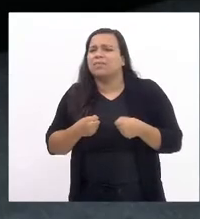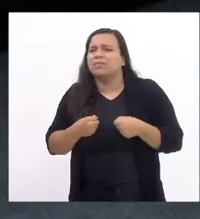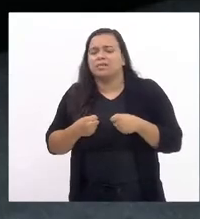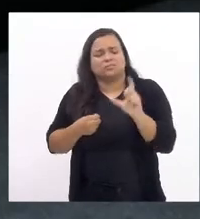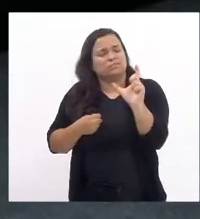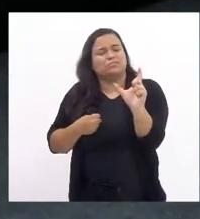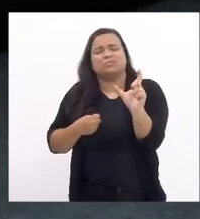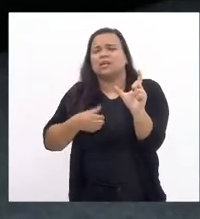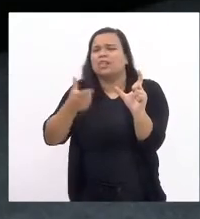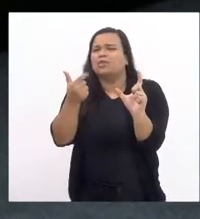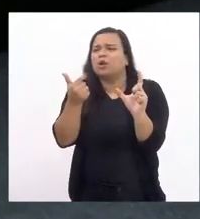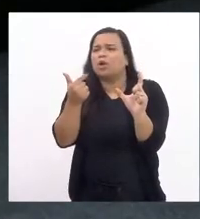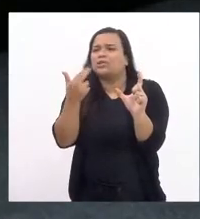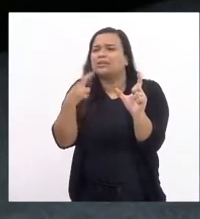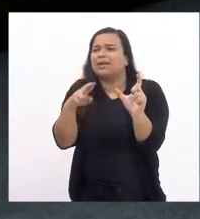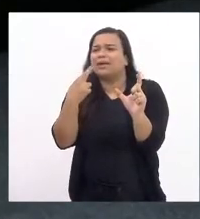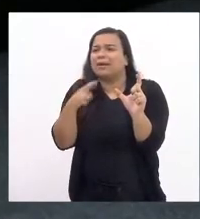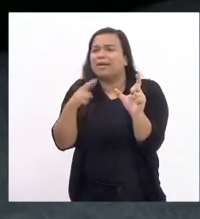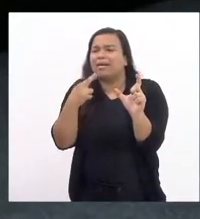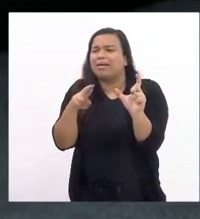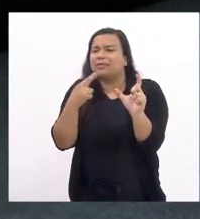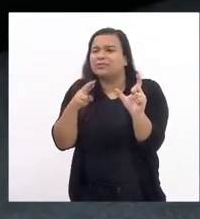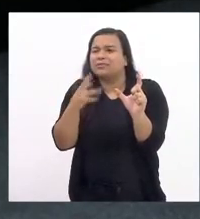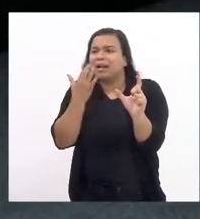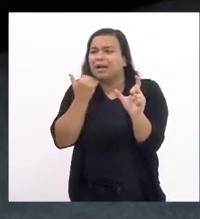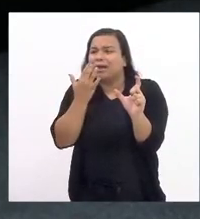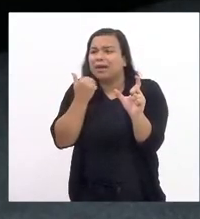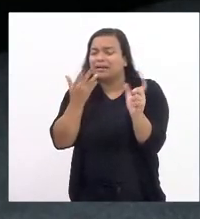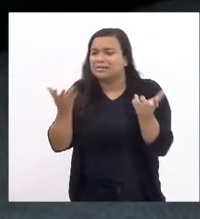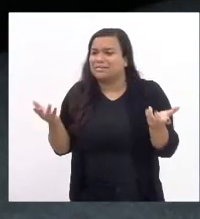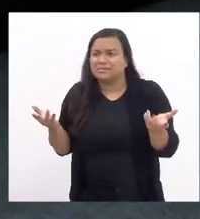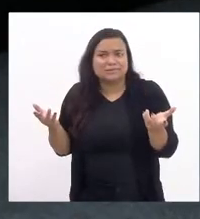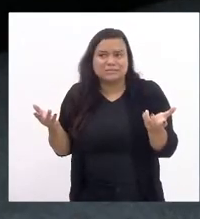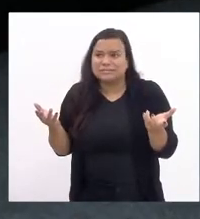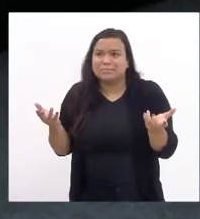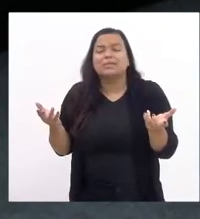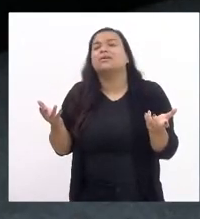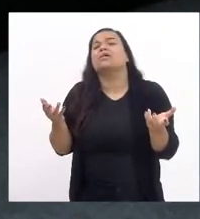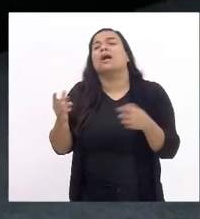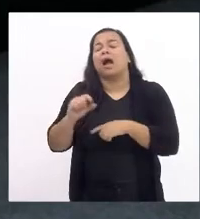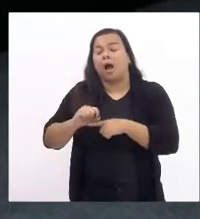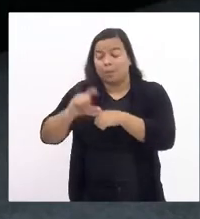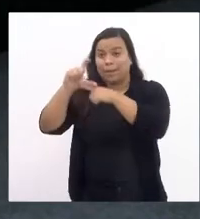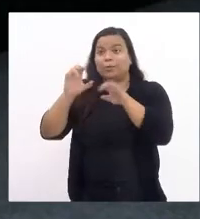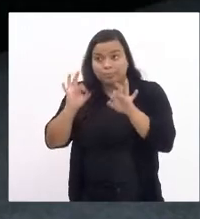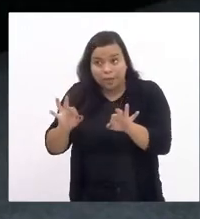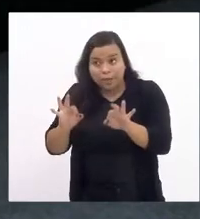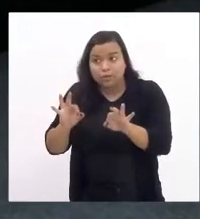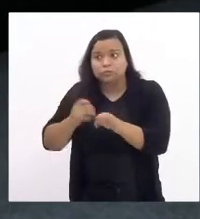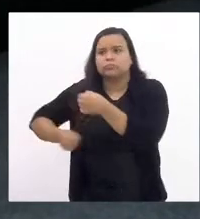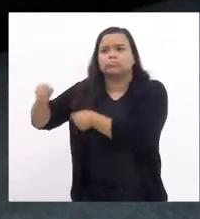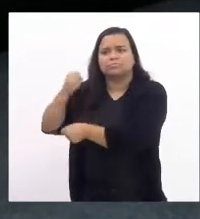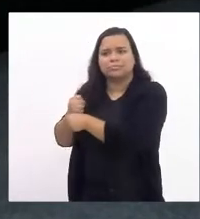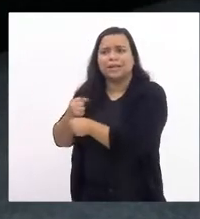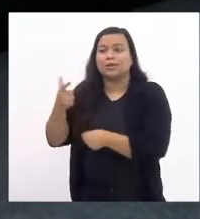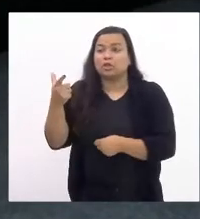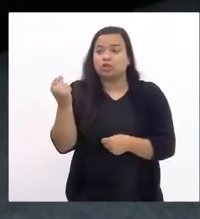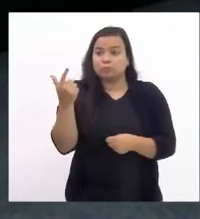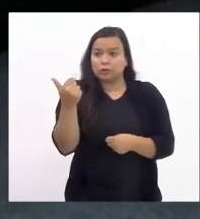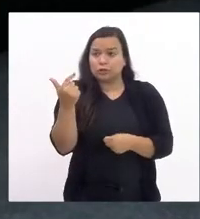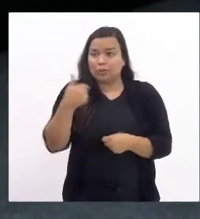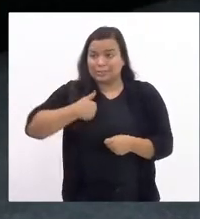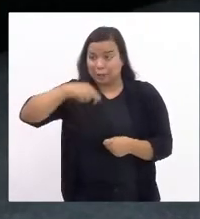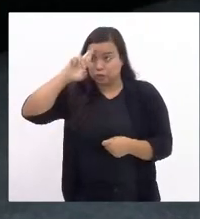alimentação e o último aumento foi efetivamente em 2012, quando eu era chefe da Polícia